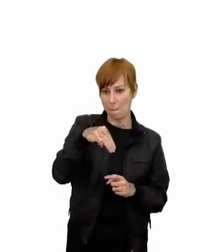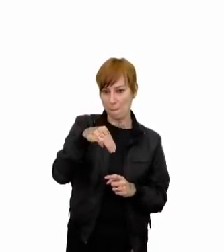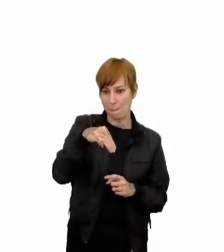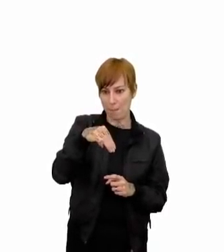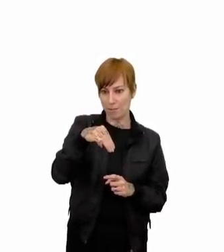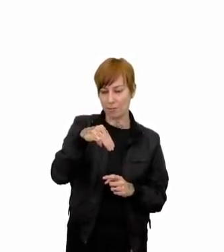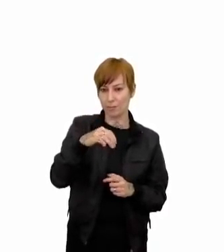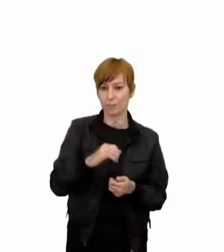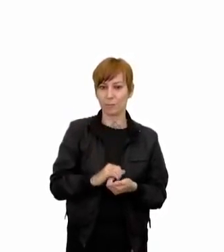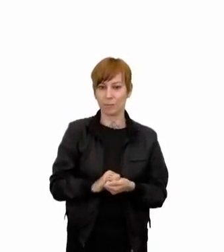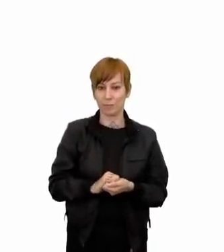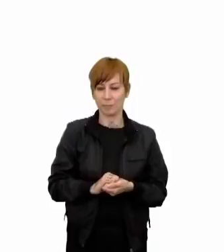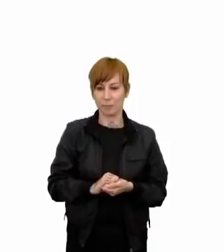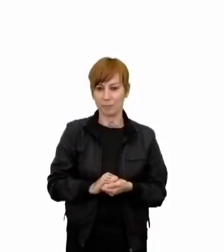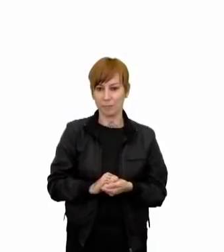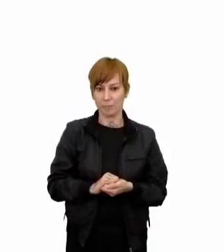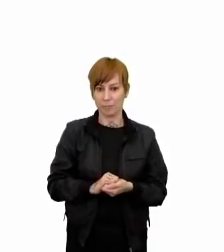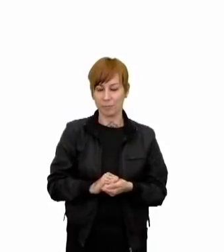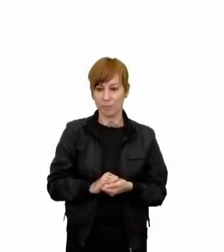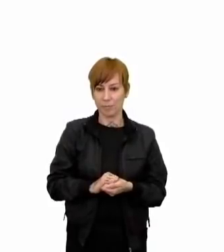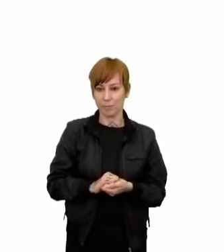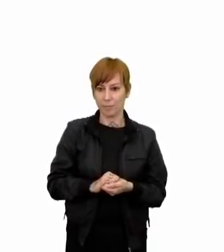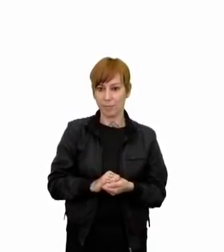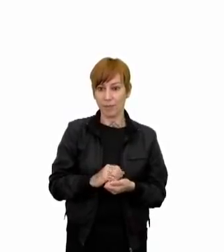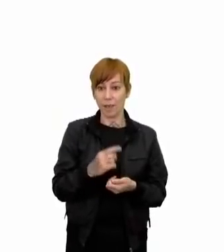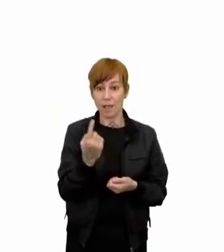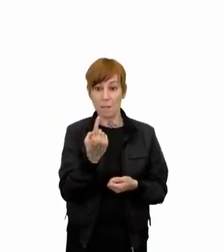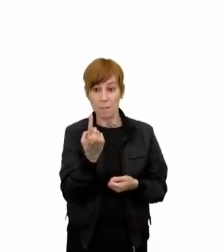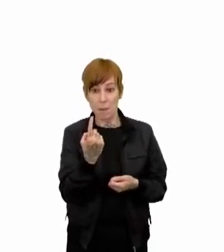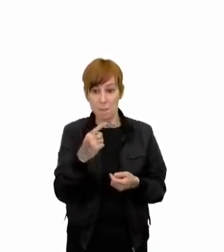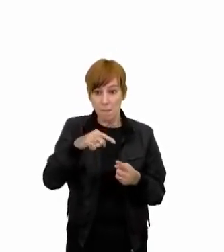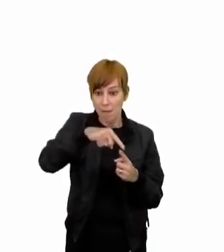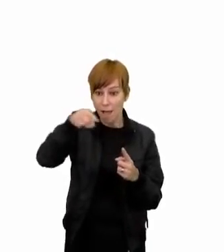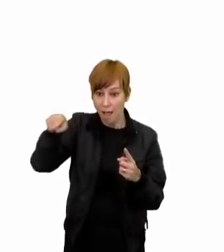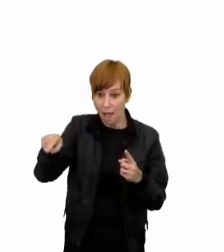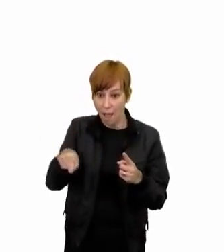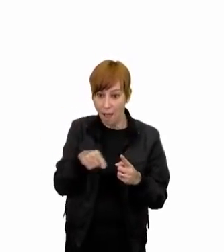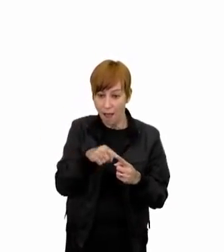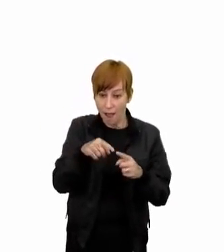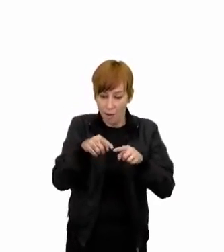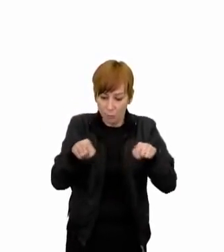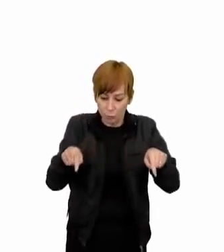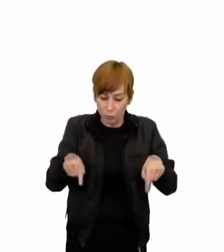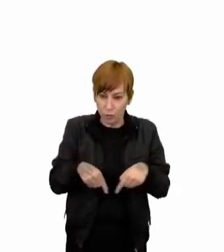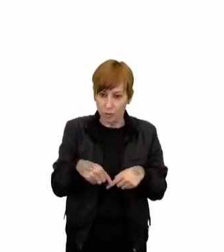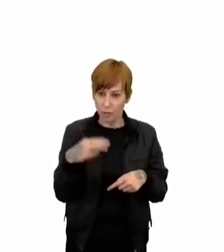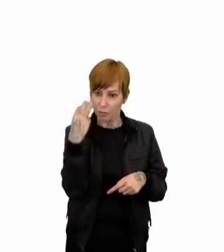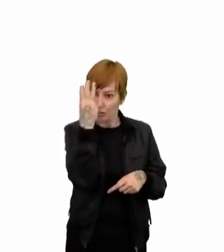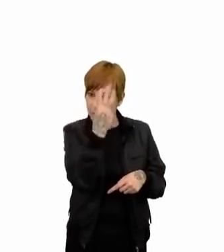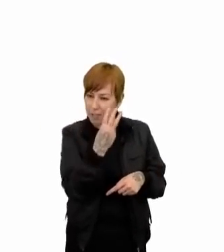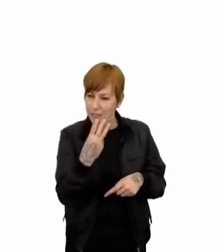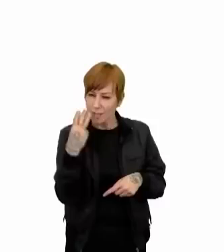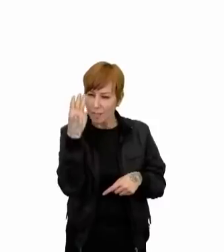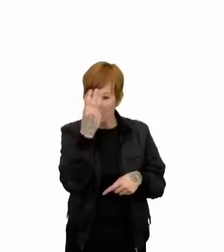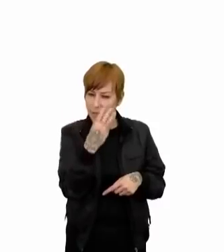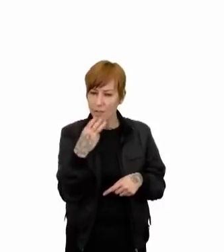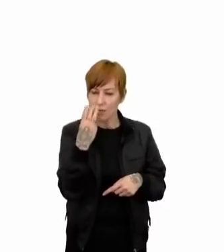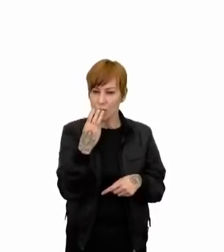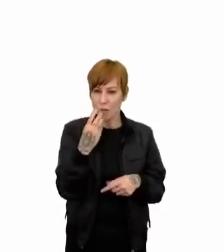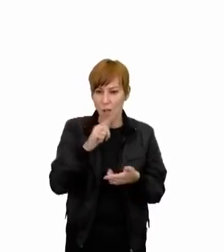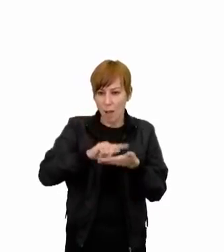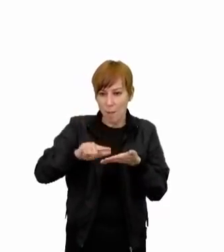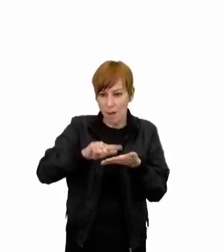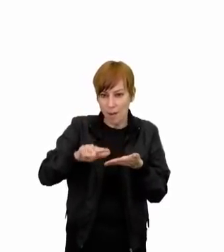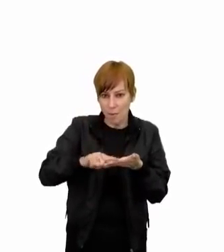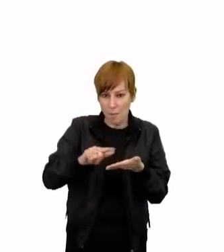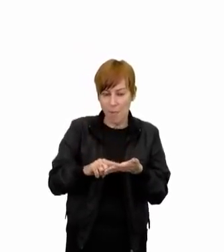Bom, esta é a área do primeiro terreno que ele demorava 3 horas para fazer. Agora, se o terreno tivesse 15 metros